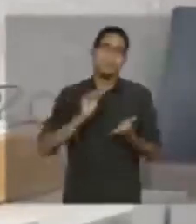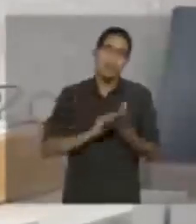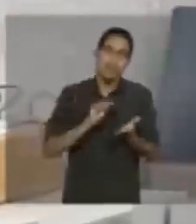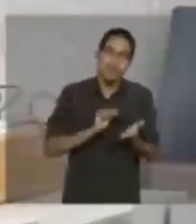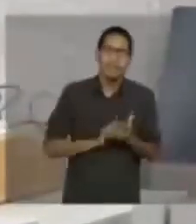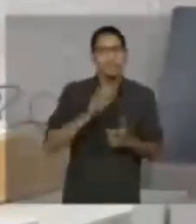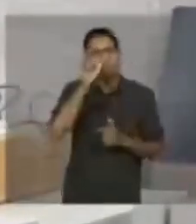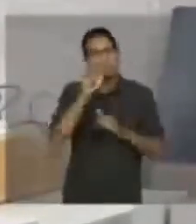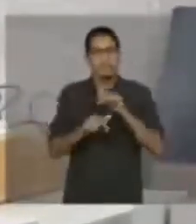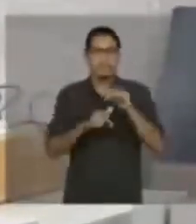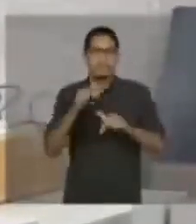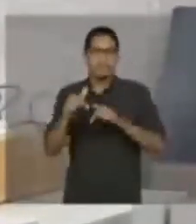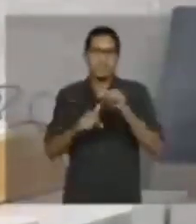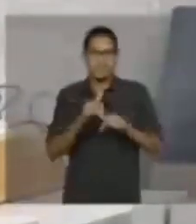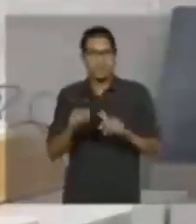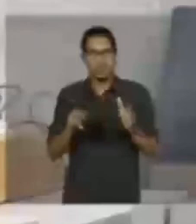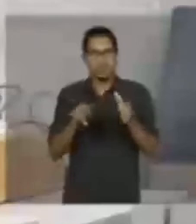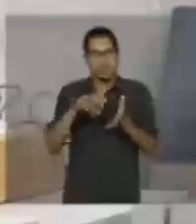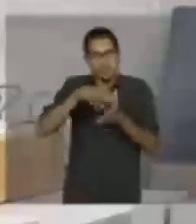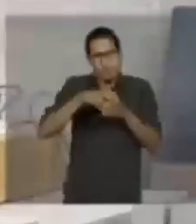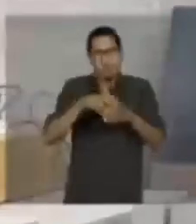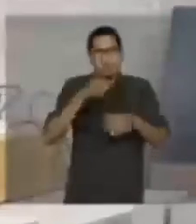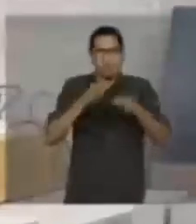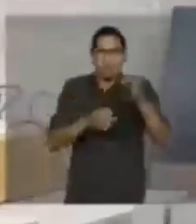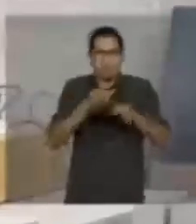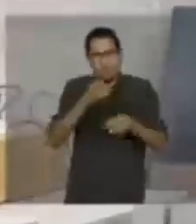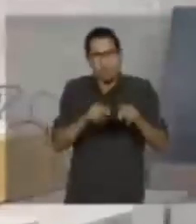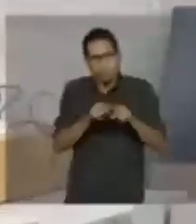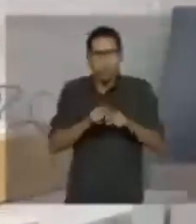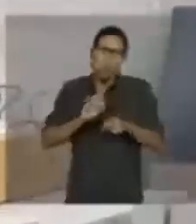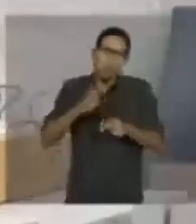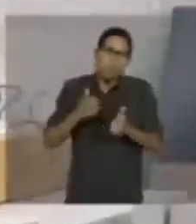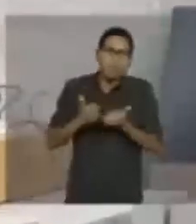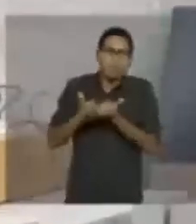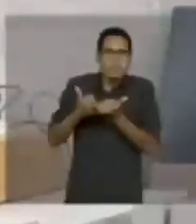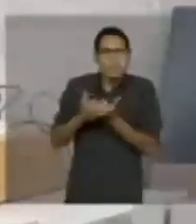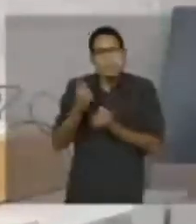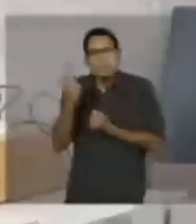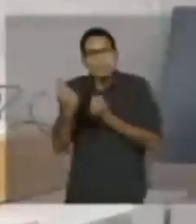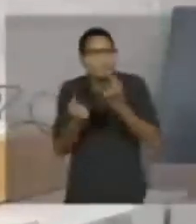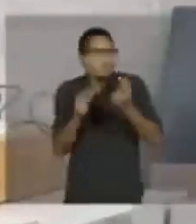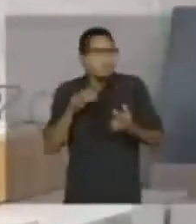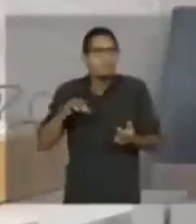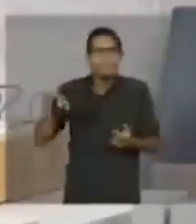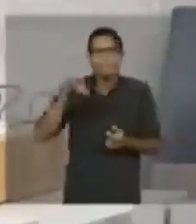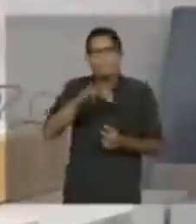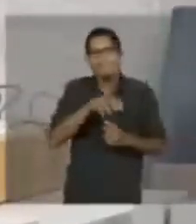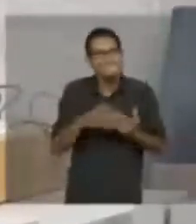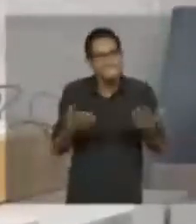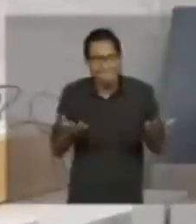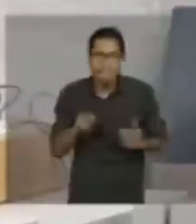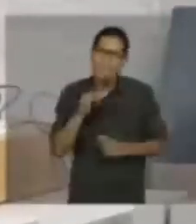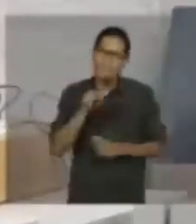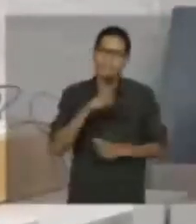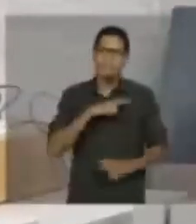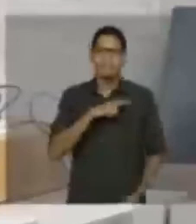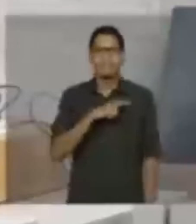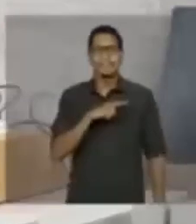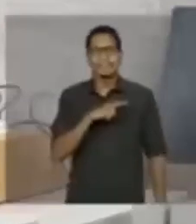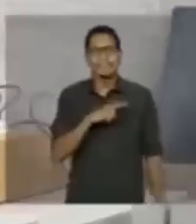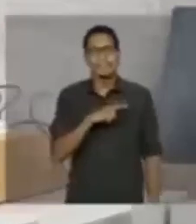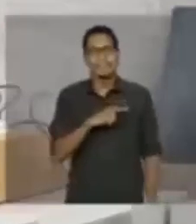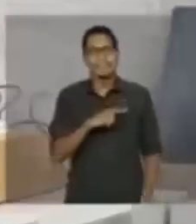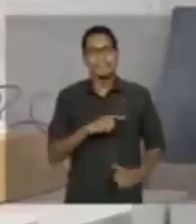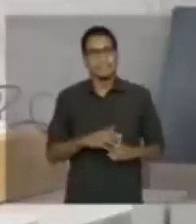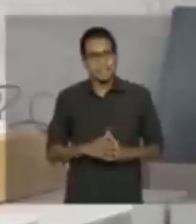faltam trabalhadores no jurídico, na assessoria de um ou de outro setor. Então, às vezes é isso que acontece,